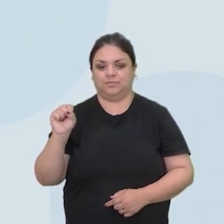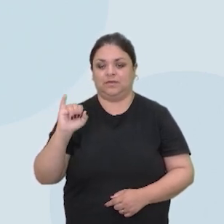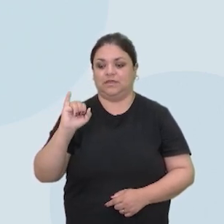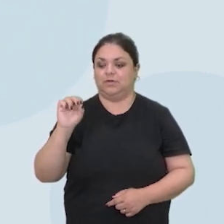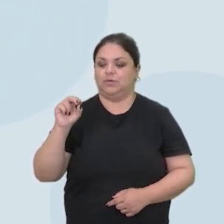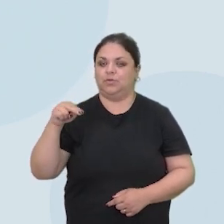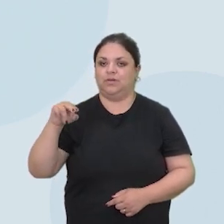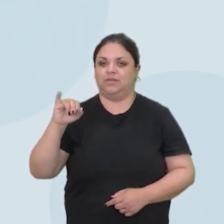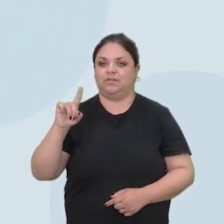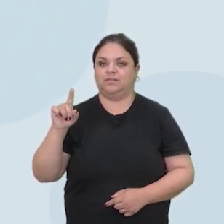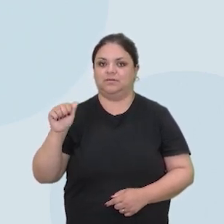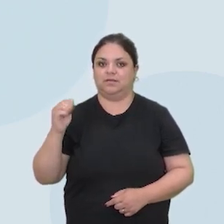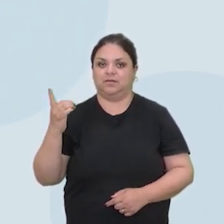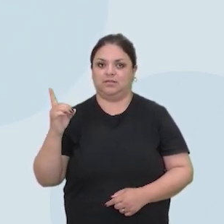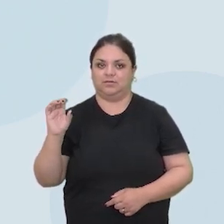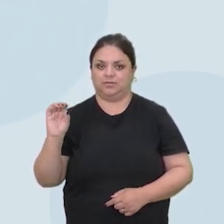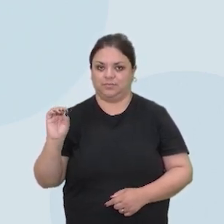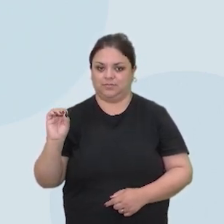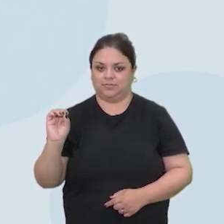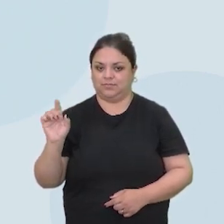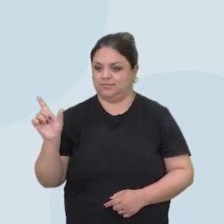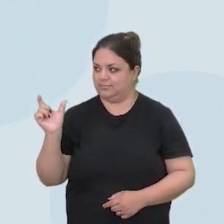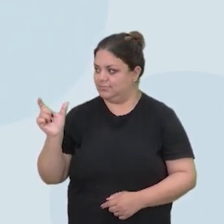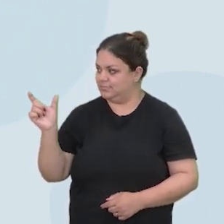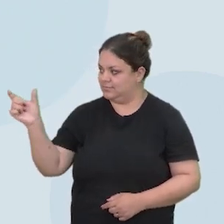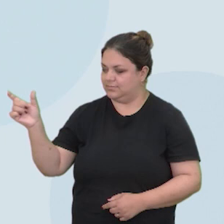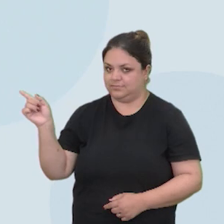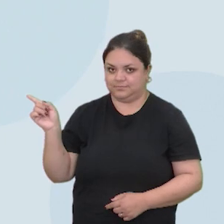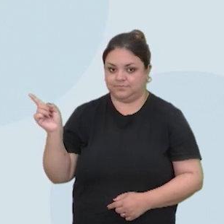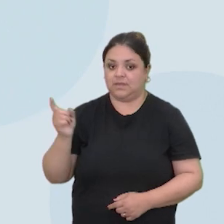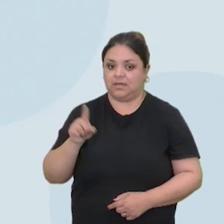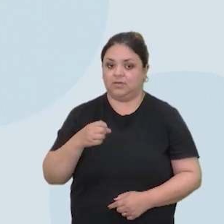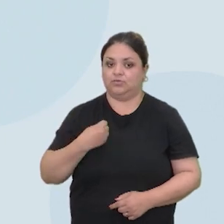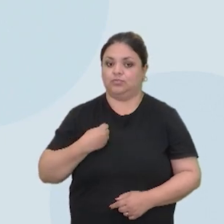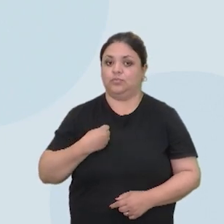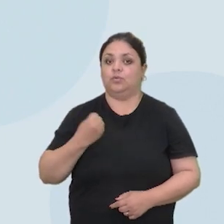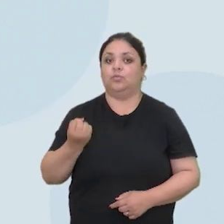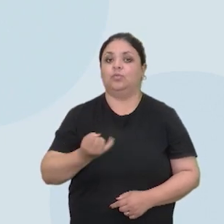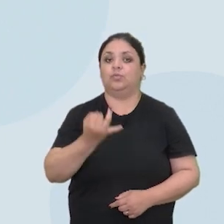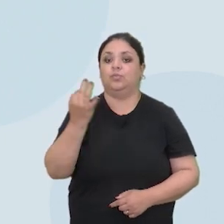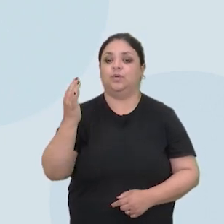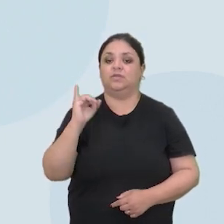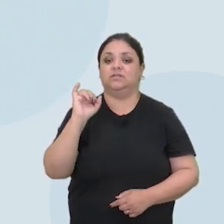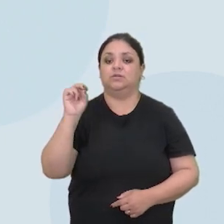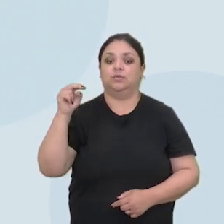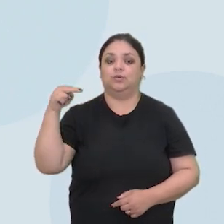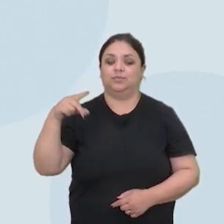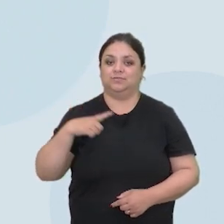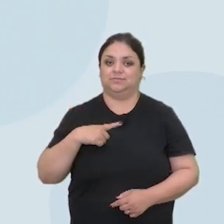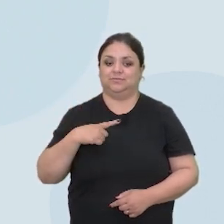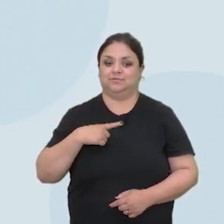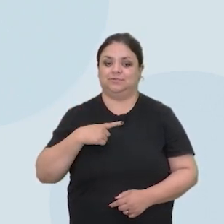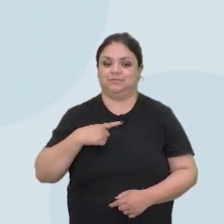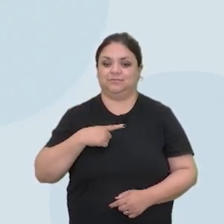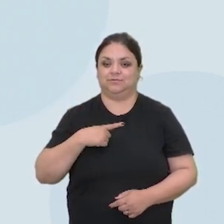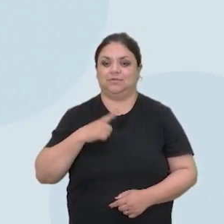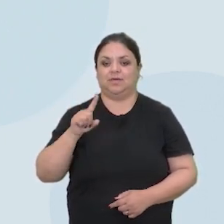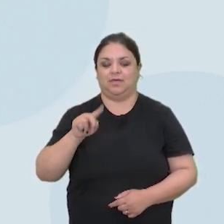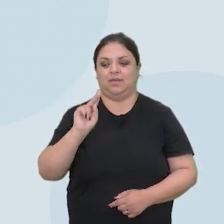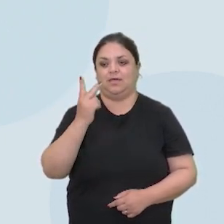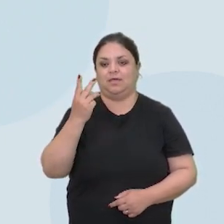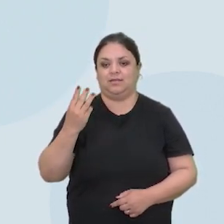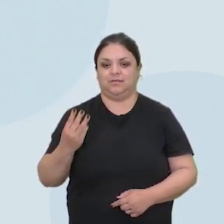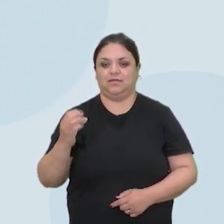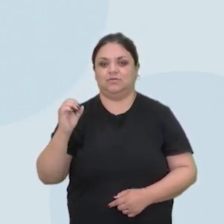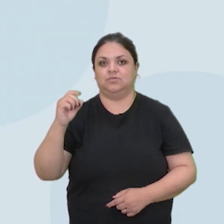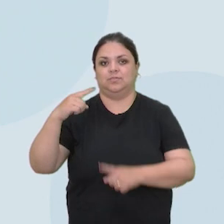ionizado, tá? Ionizados. Ou seja, que vão para a forma de H3O+, que